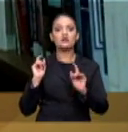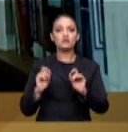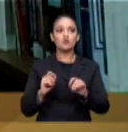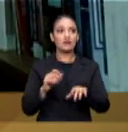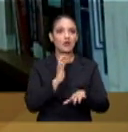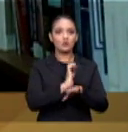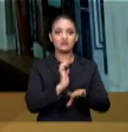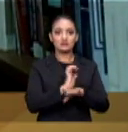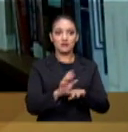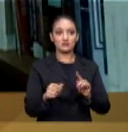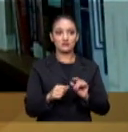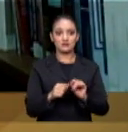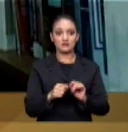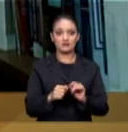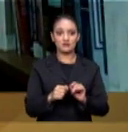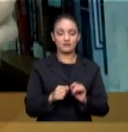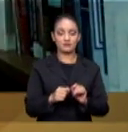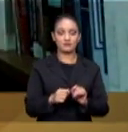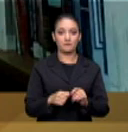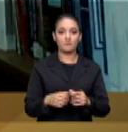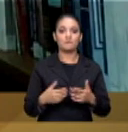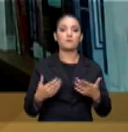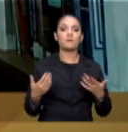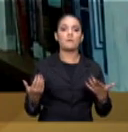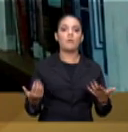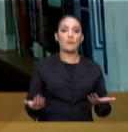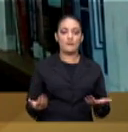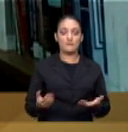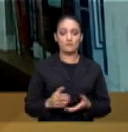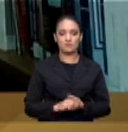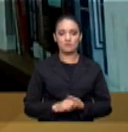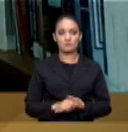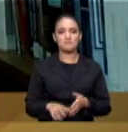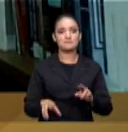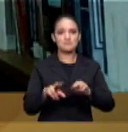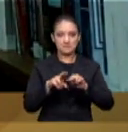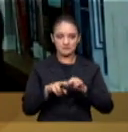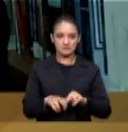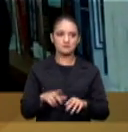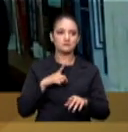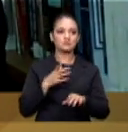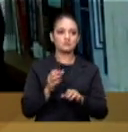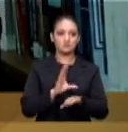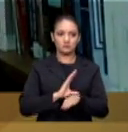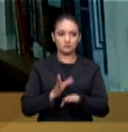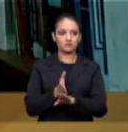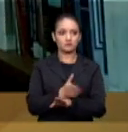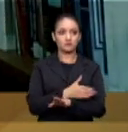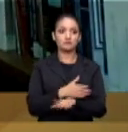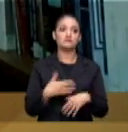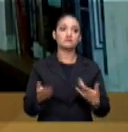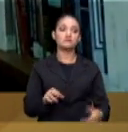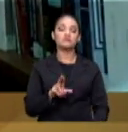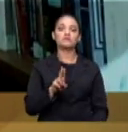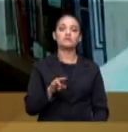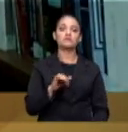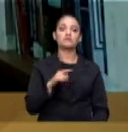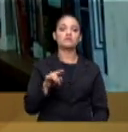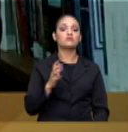estados ou por uma remanência constitucional. Então, o que a União pretende é uma